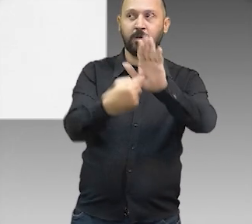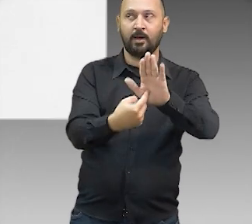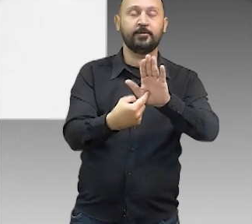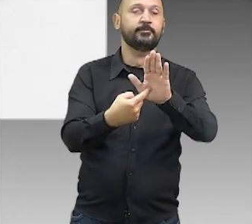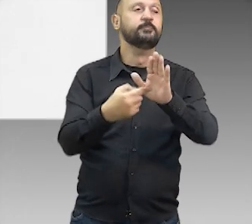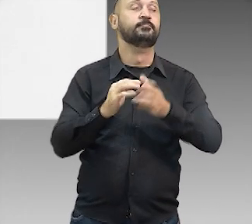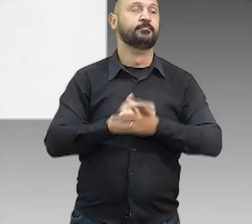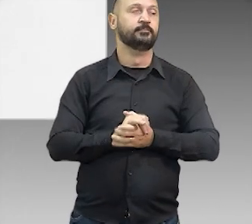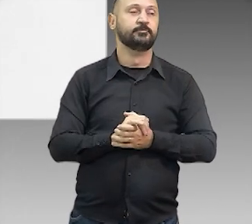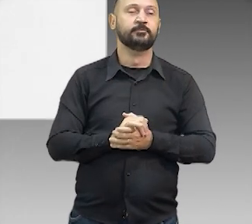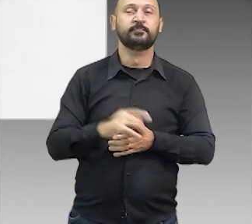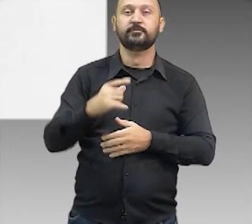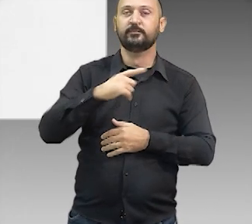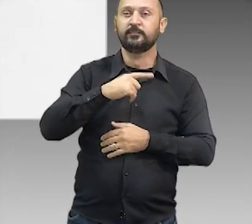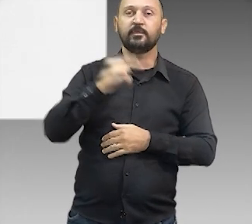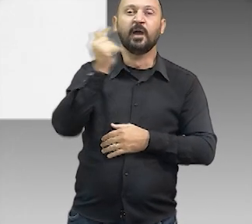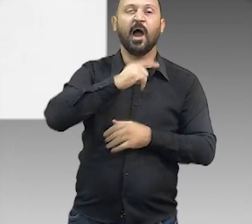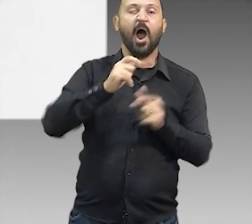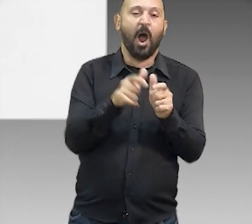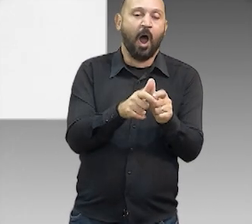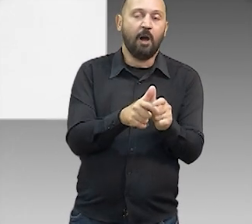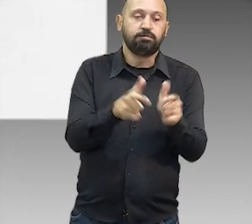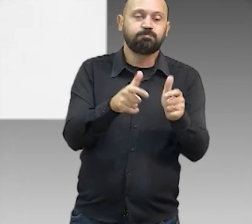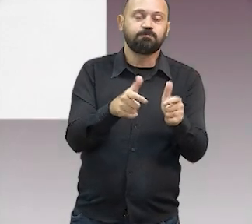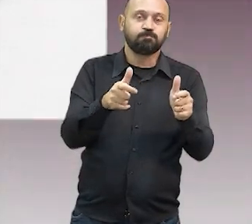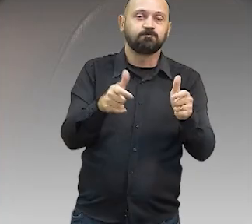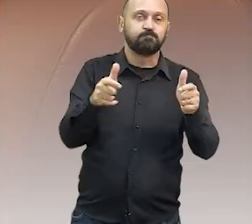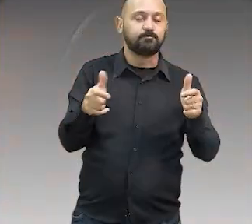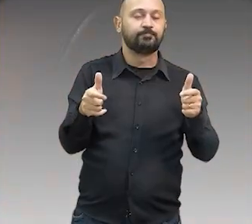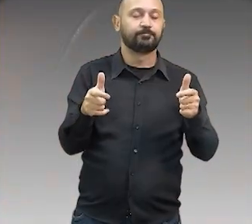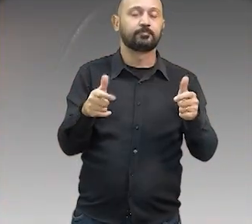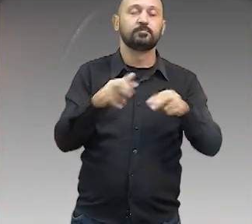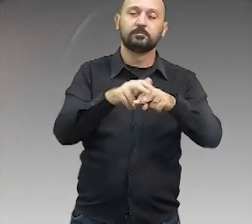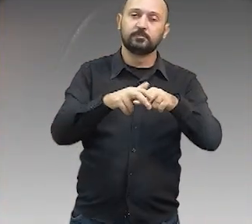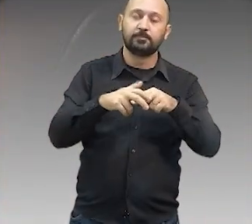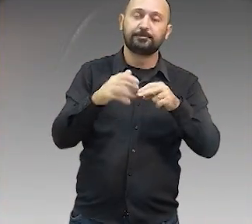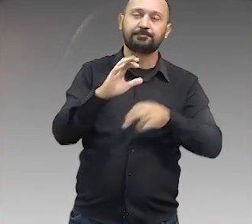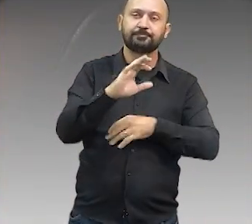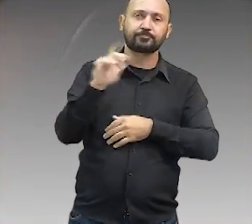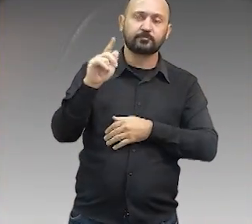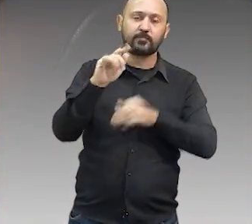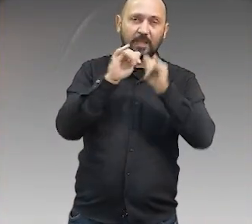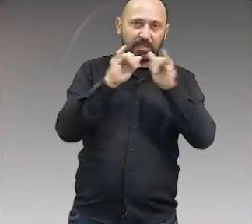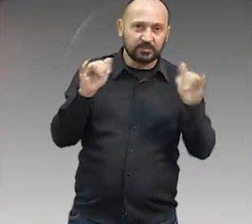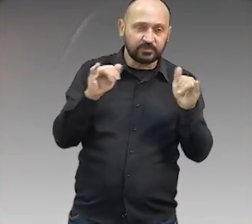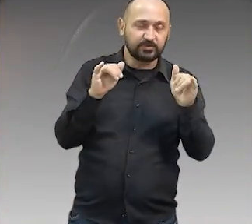isso. E a gente ganhou uma dimensão muito boa, muito grande. Então o Campo Grande News,